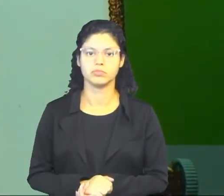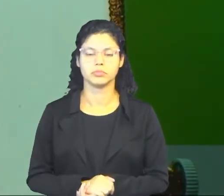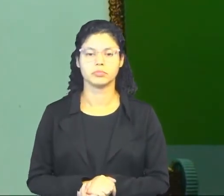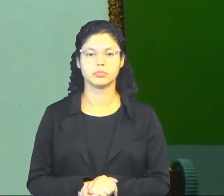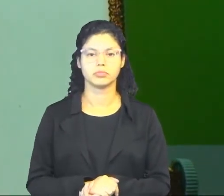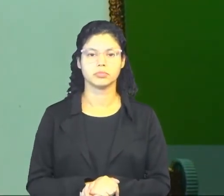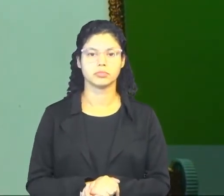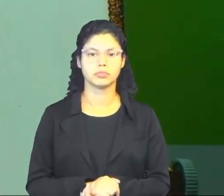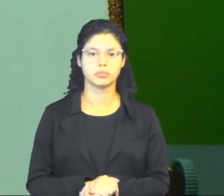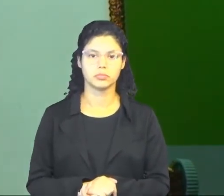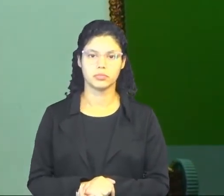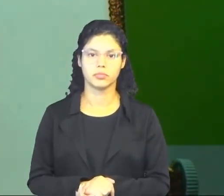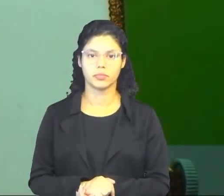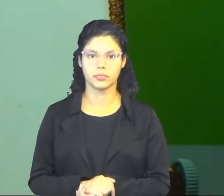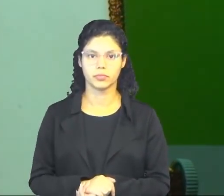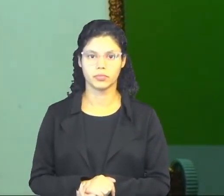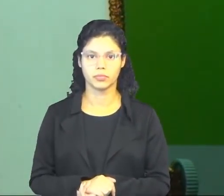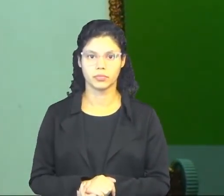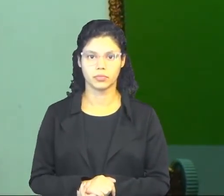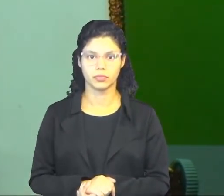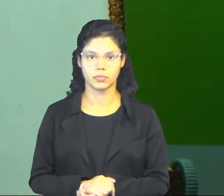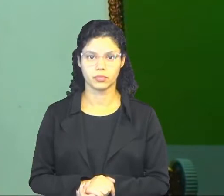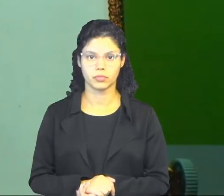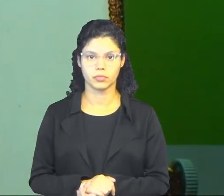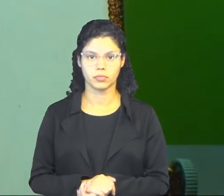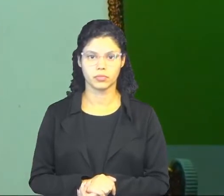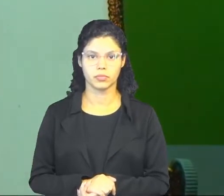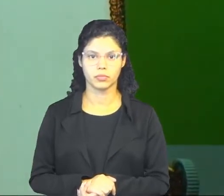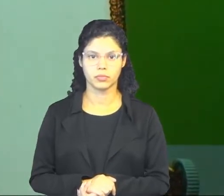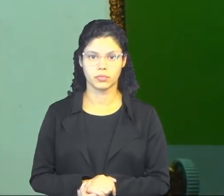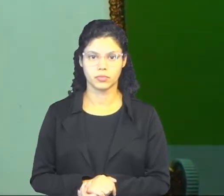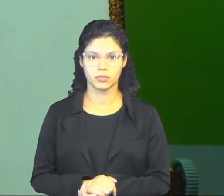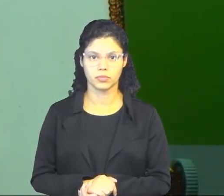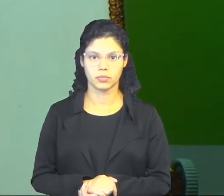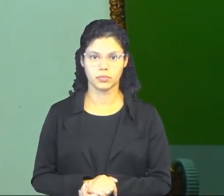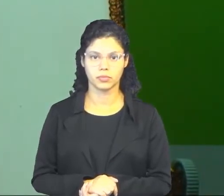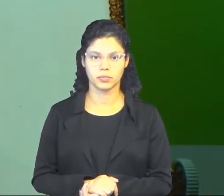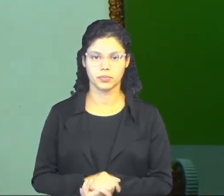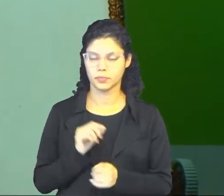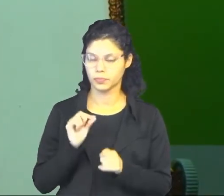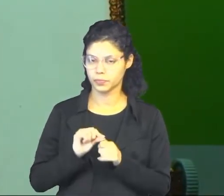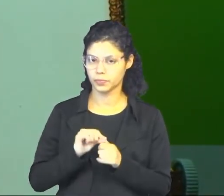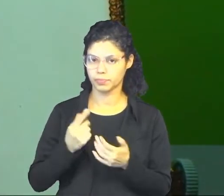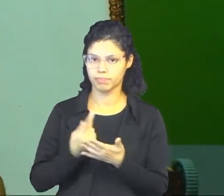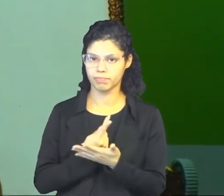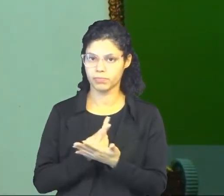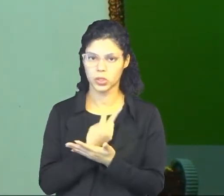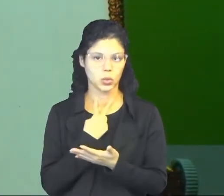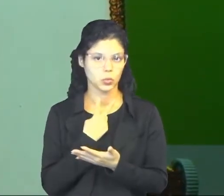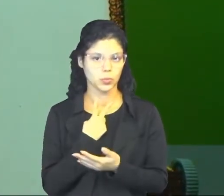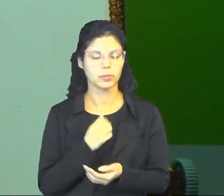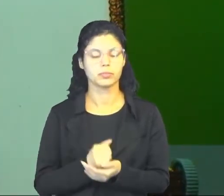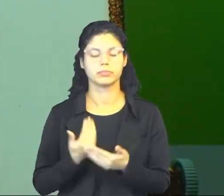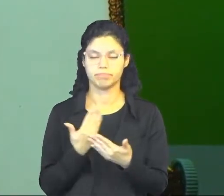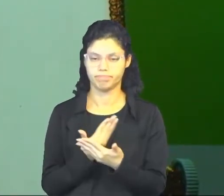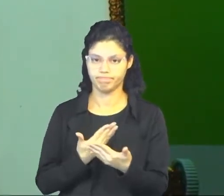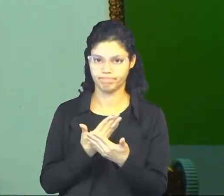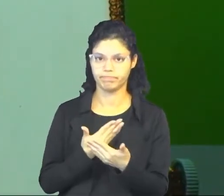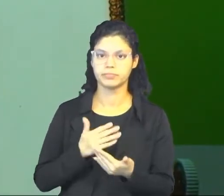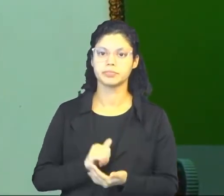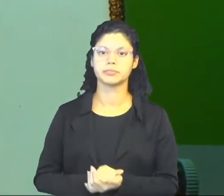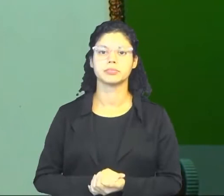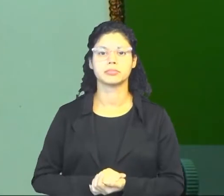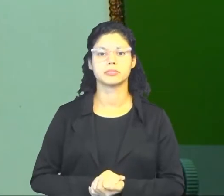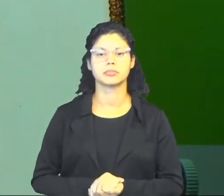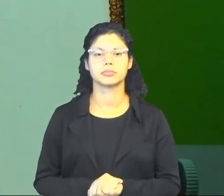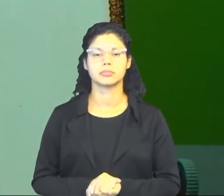que eu tenho que começar a minha adição. Então, vamos lá, começar da maneira correta, para mim não fazer errado as adições que me for